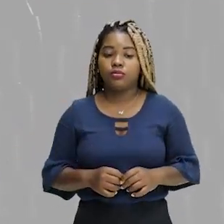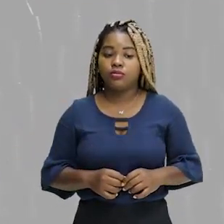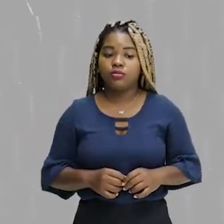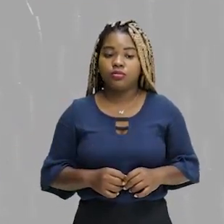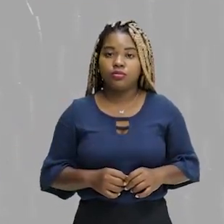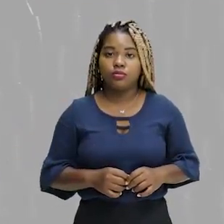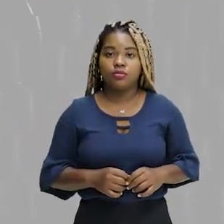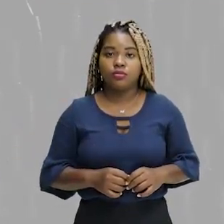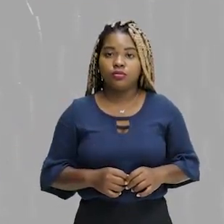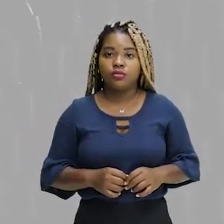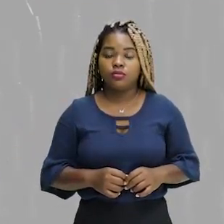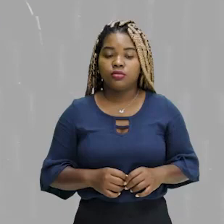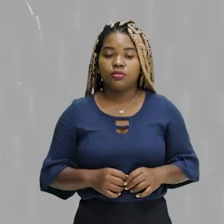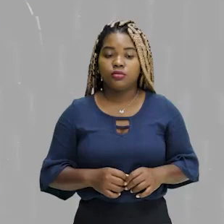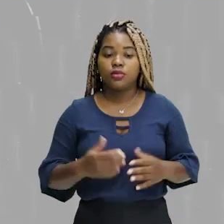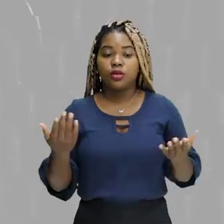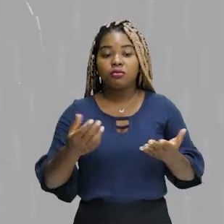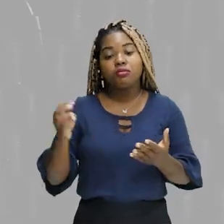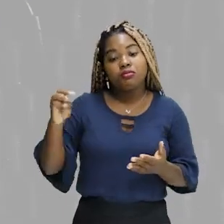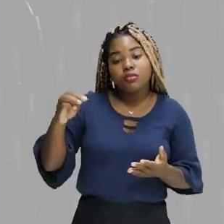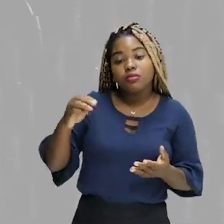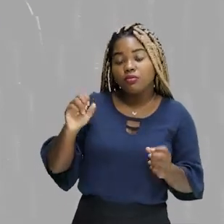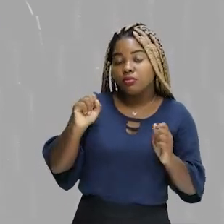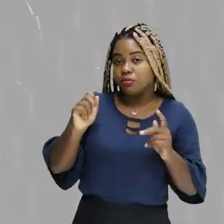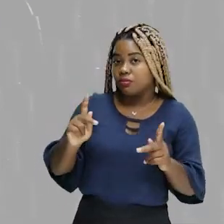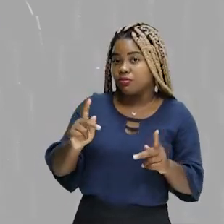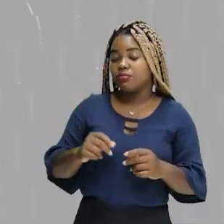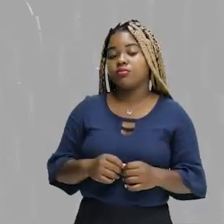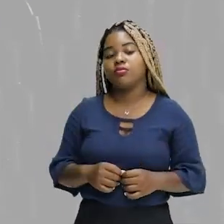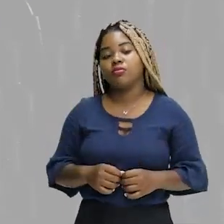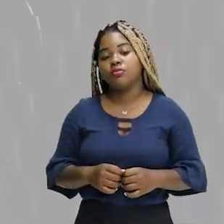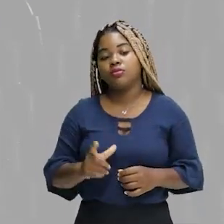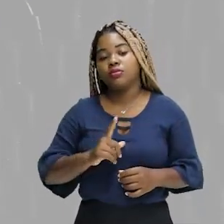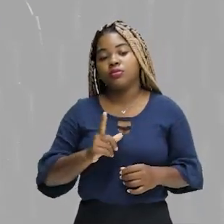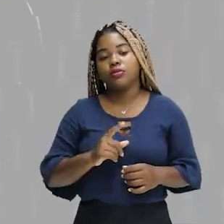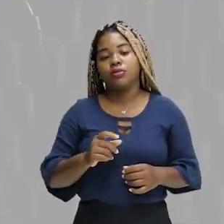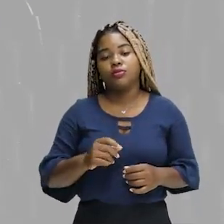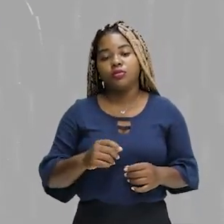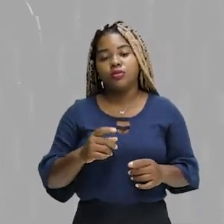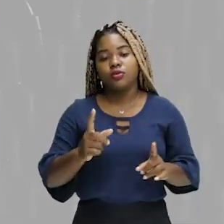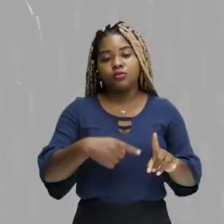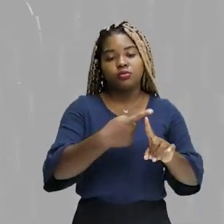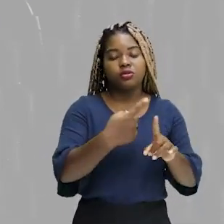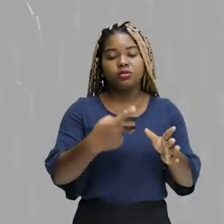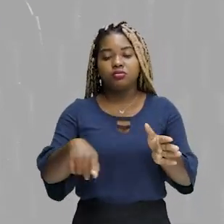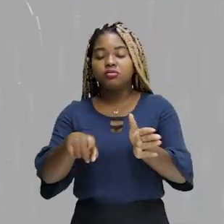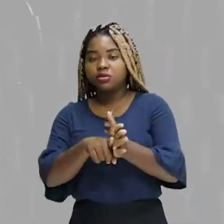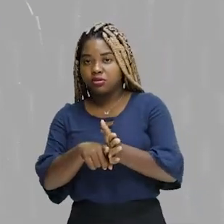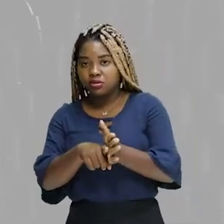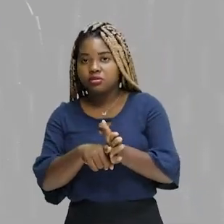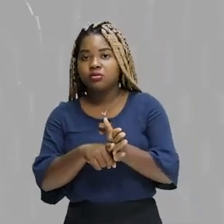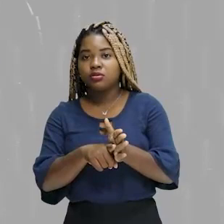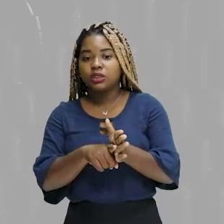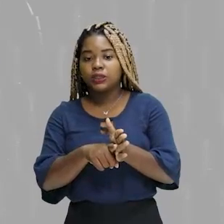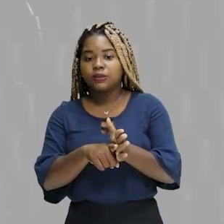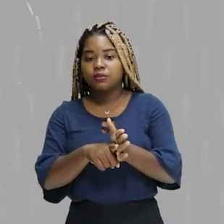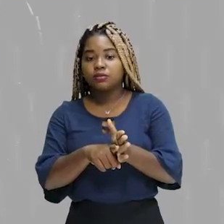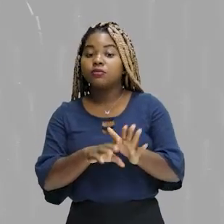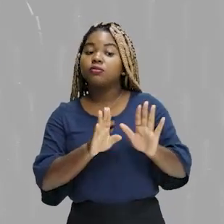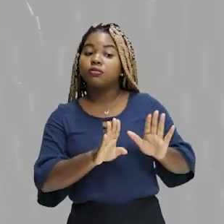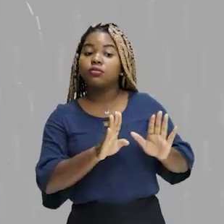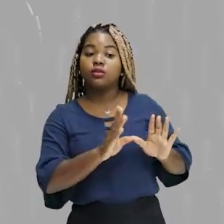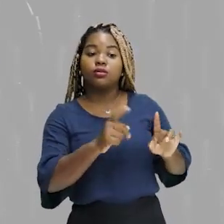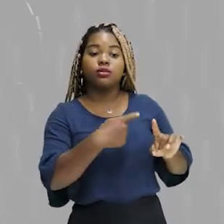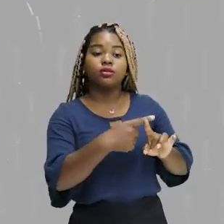Apenas a operação matemática. Como agora nós temos sinais contrários, nós vamos manter o sinal do maior. No caso,